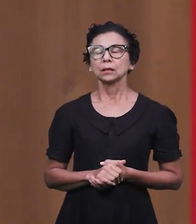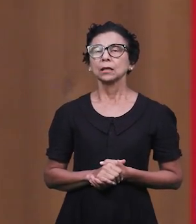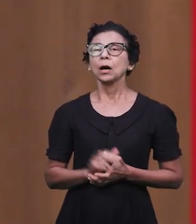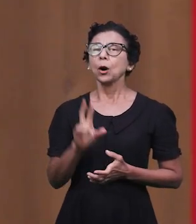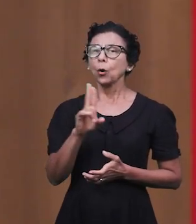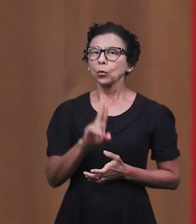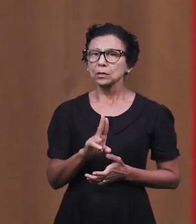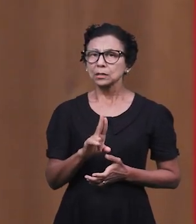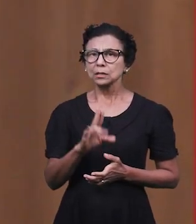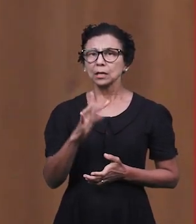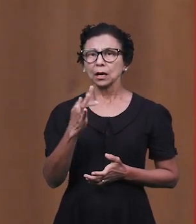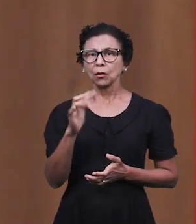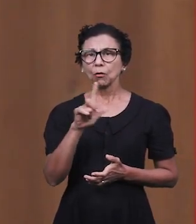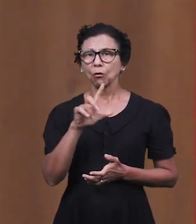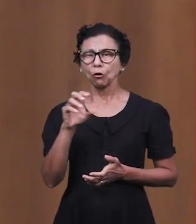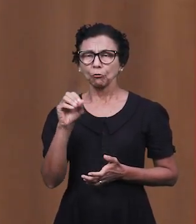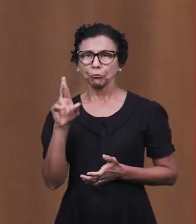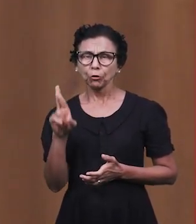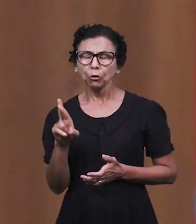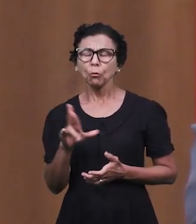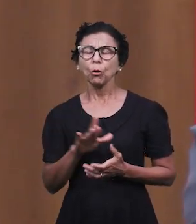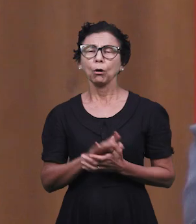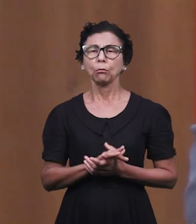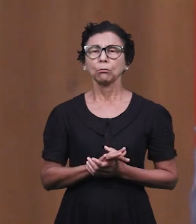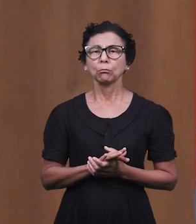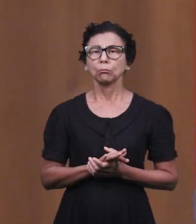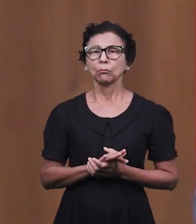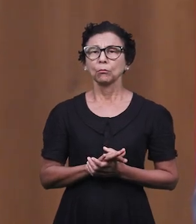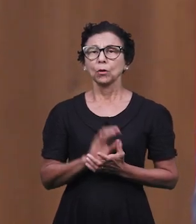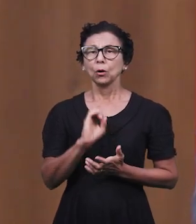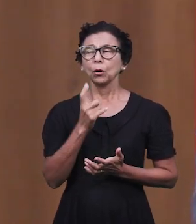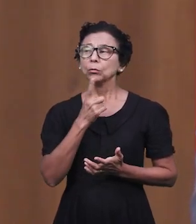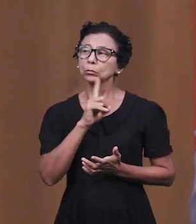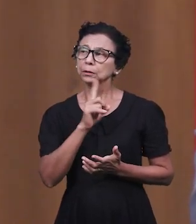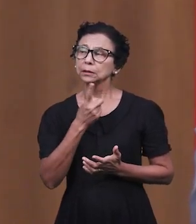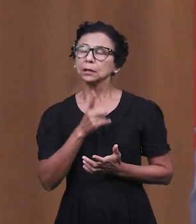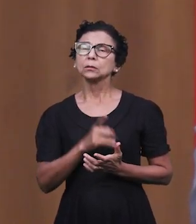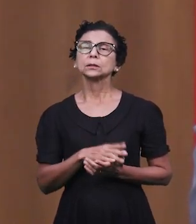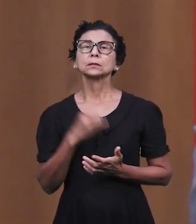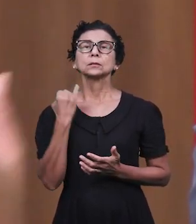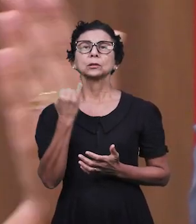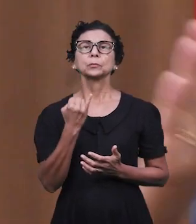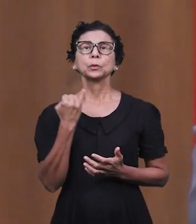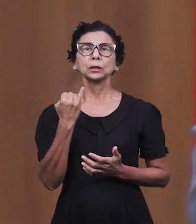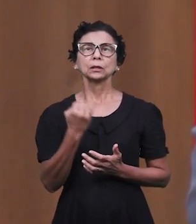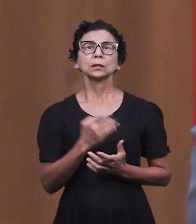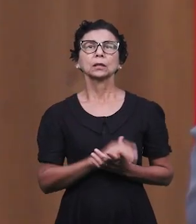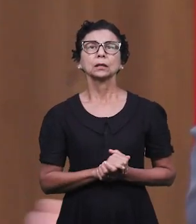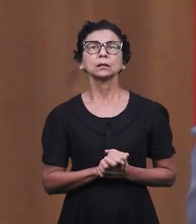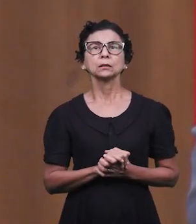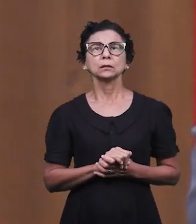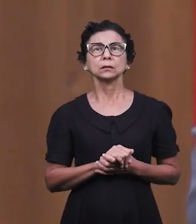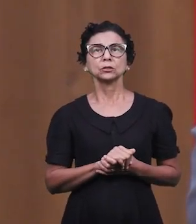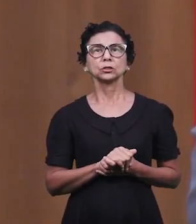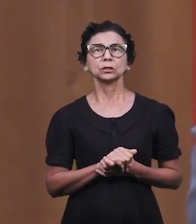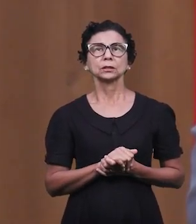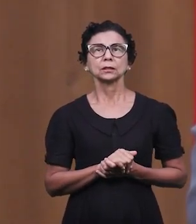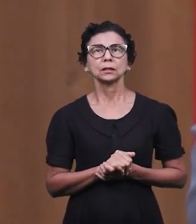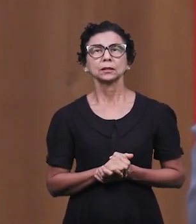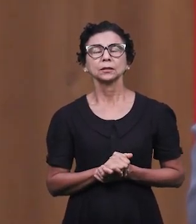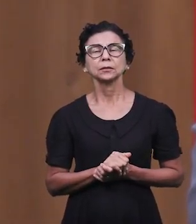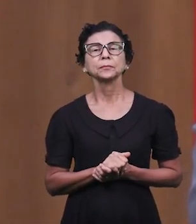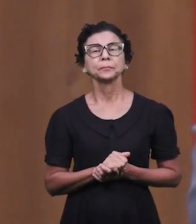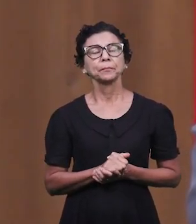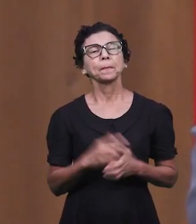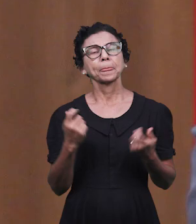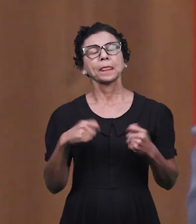sem flúor? É importante a gente fazer o uso do flúor nas pastas dentais, né? Desde o primeiro nascimento do dentinho, por